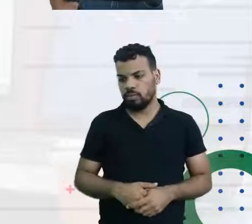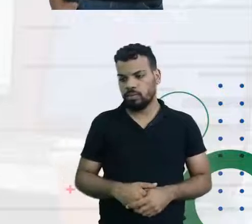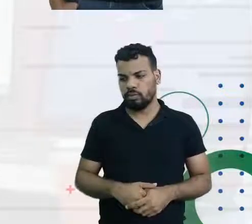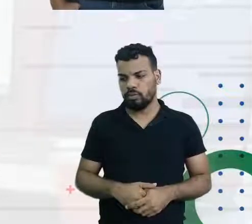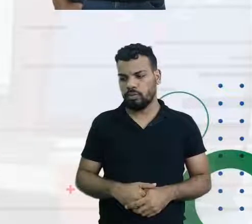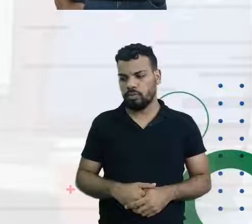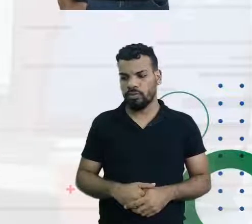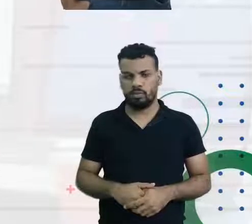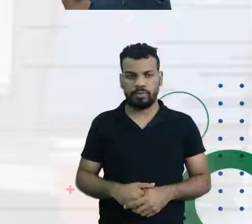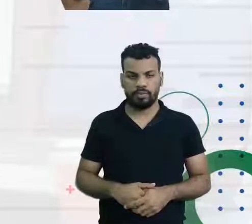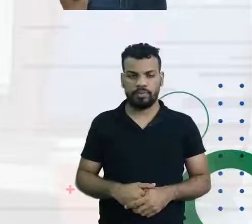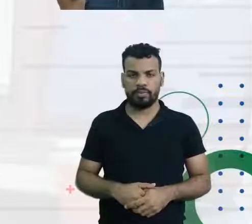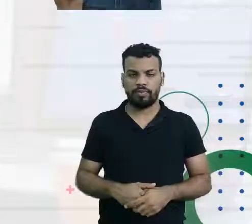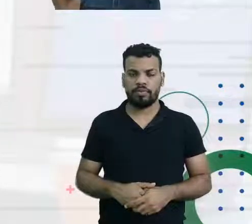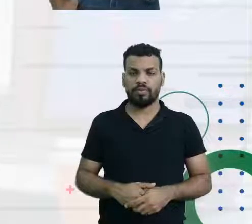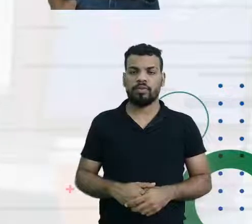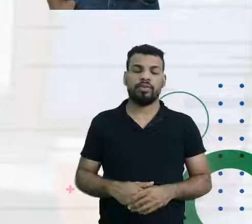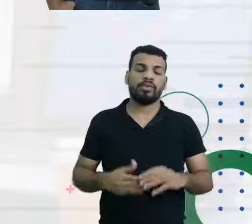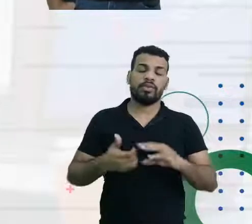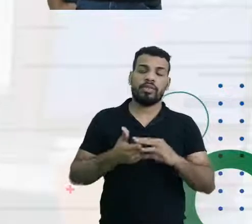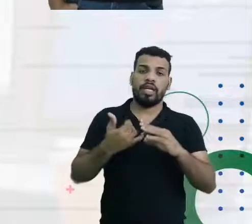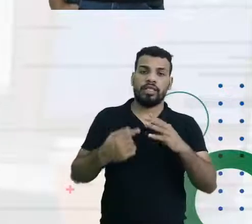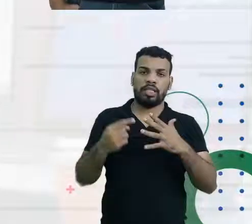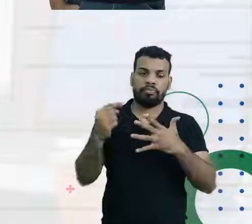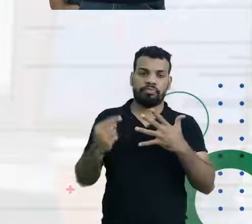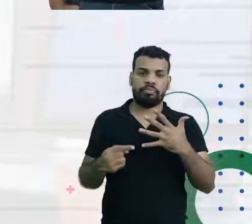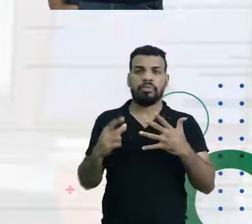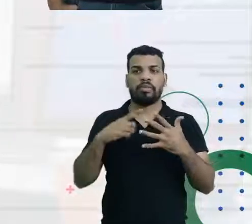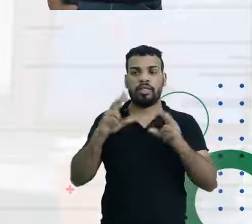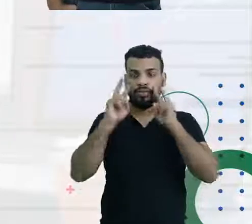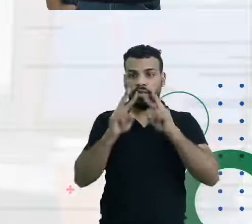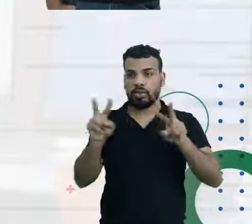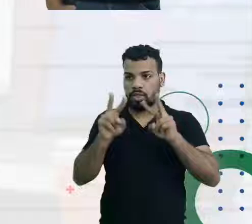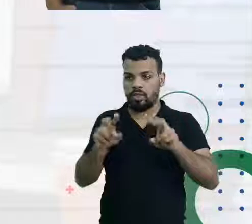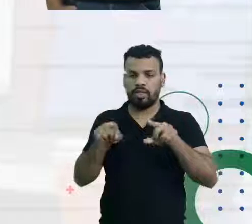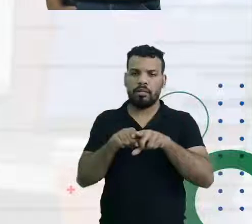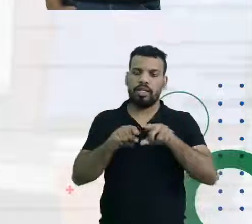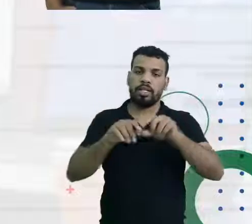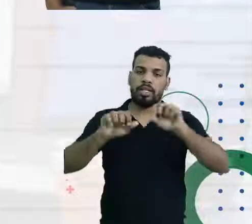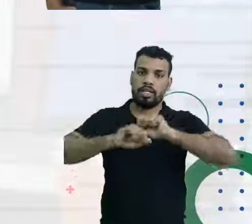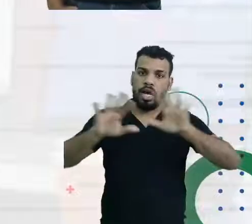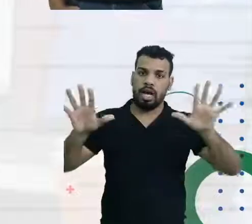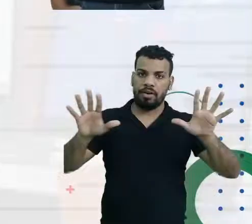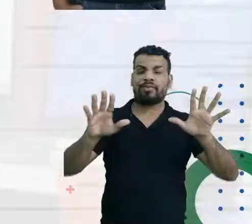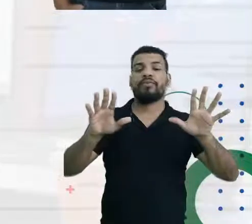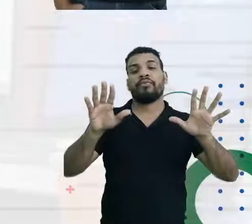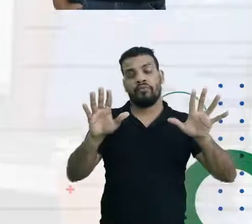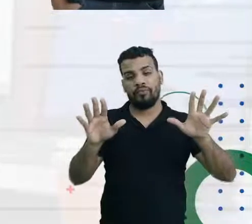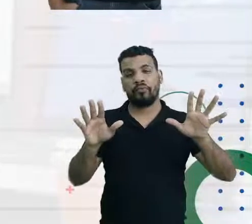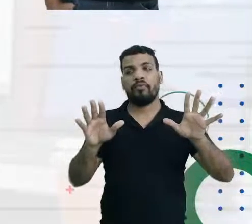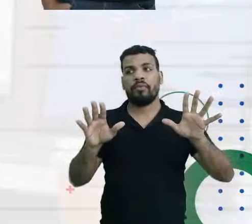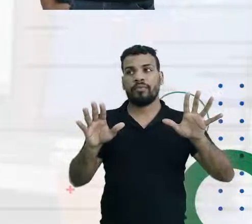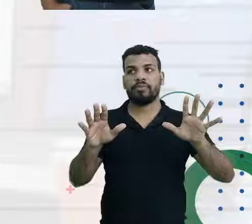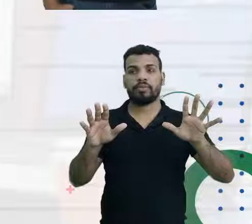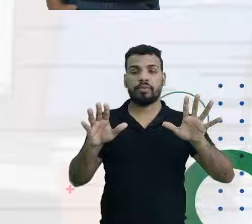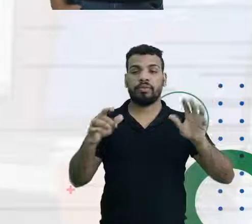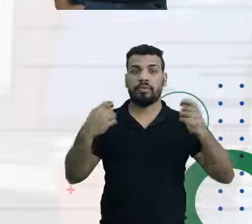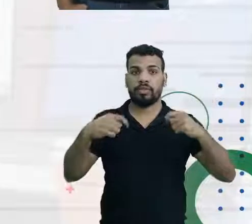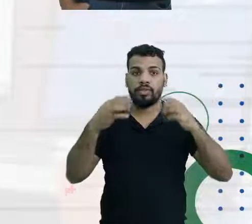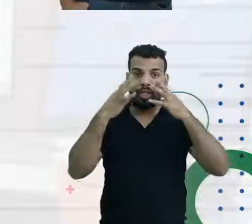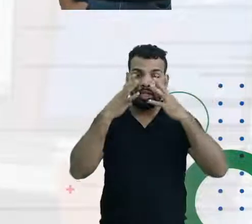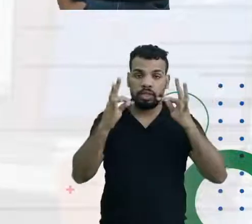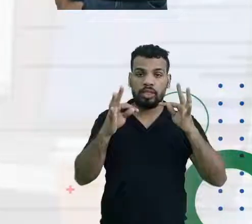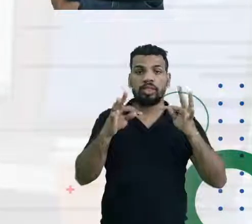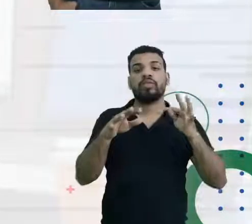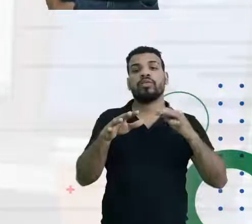Bom, características de pixel art. É muito visível, né? E é muito claro que pixel art a gente tem que enxergar as